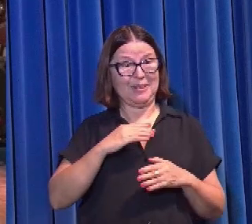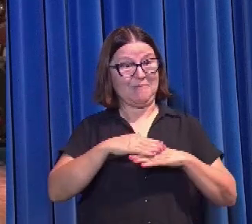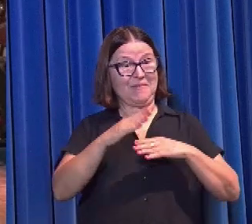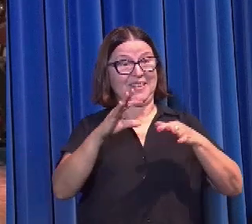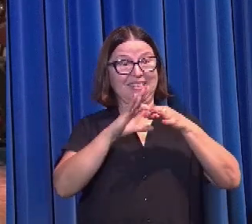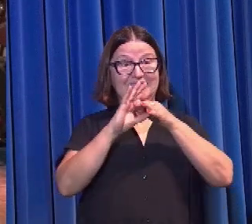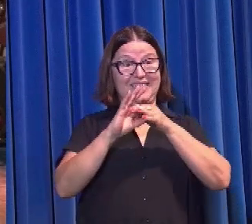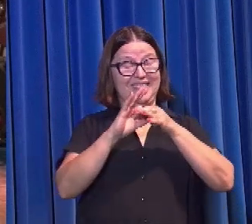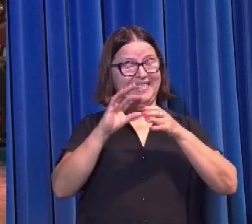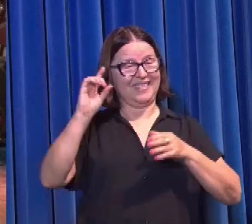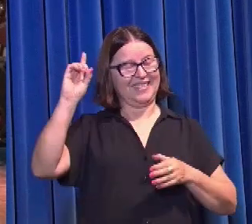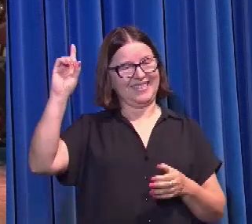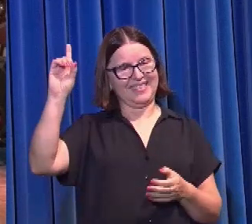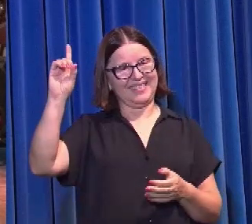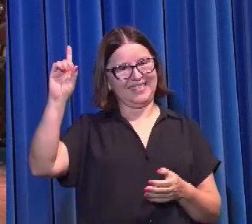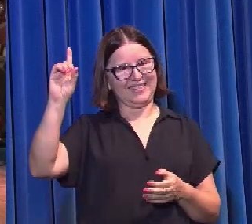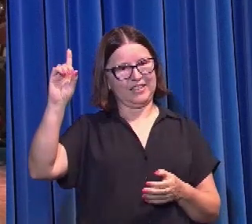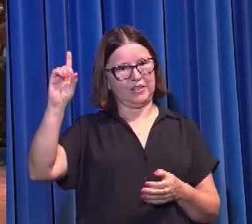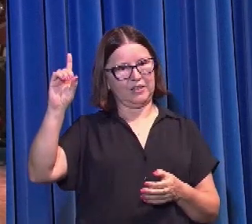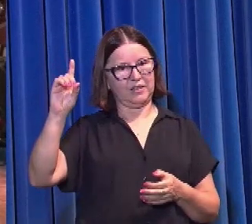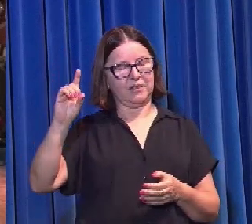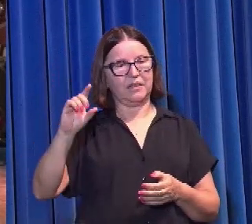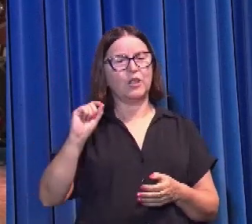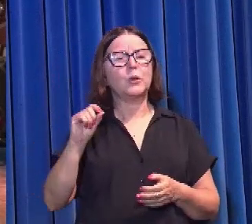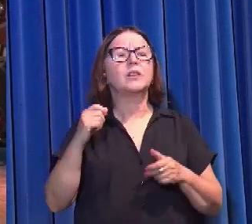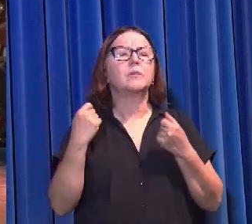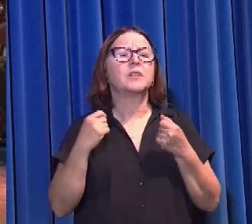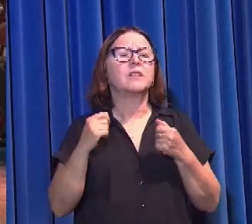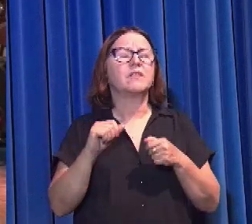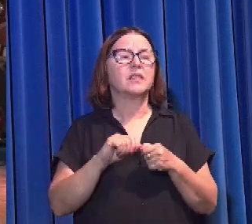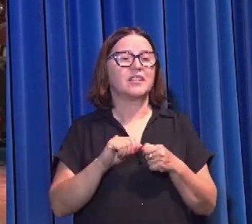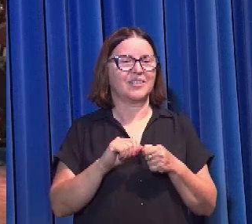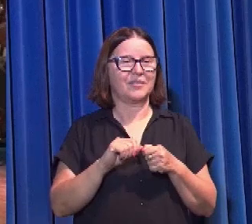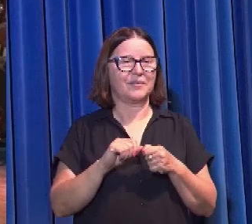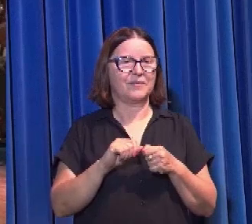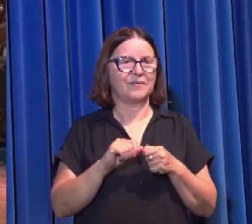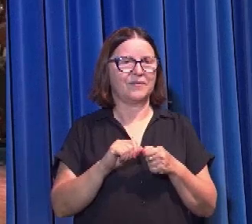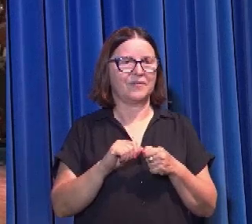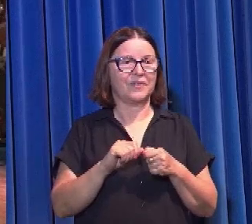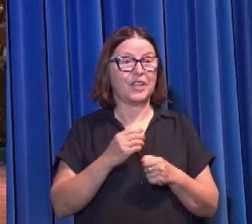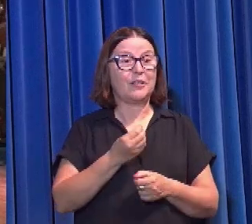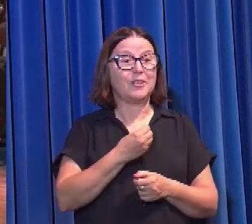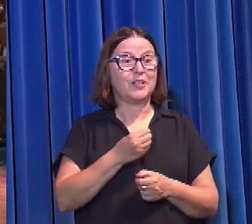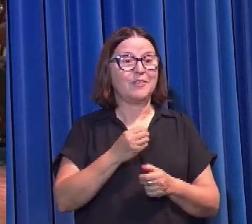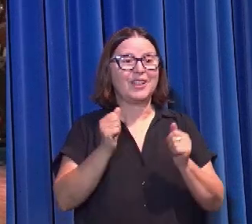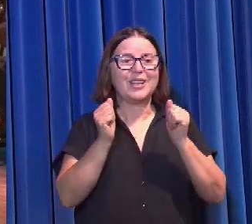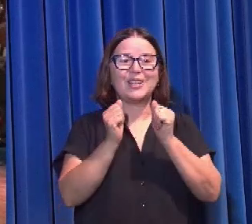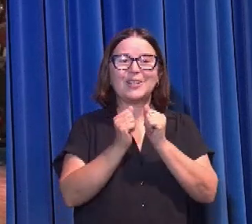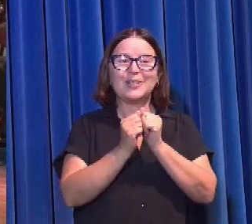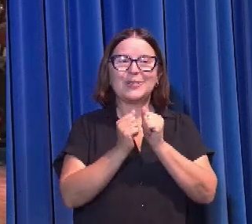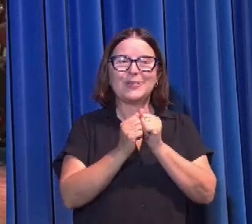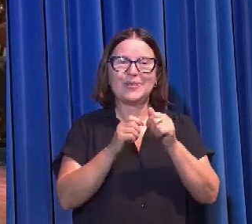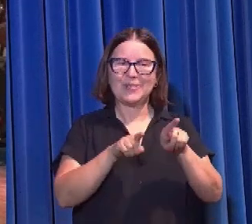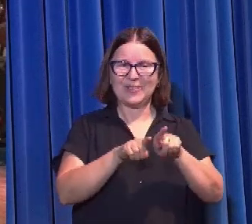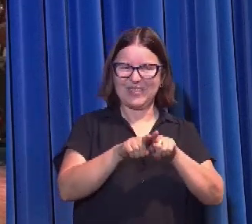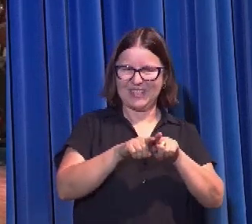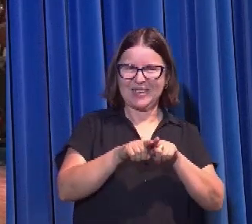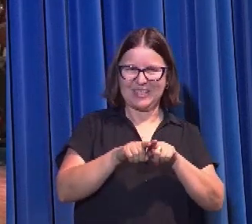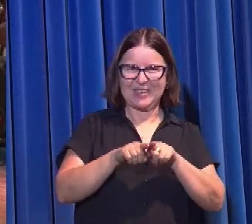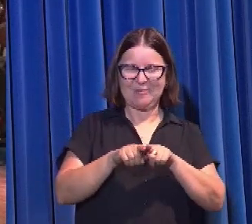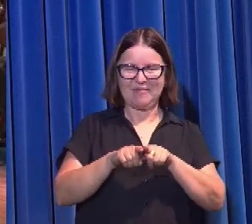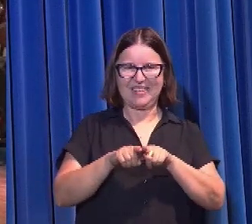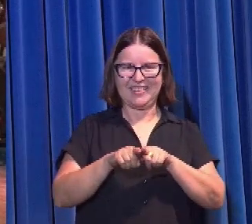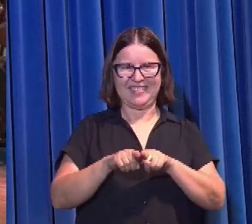Deus. Sabe o que você precisa fazer? Conviver com todos. Ter mais